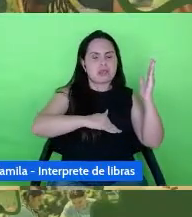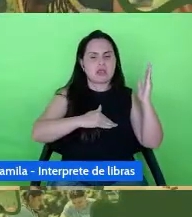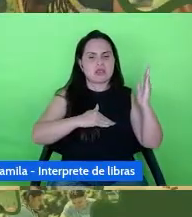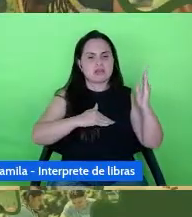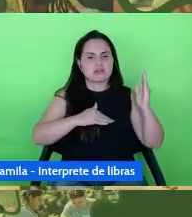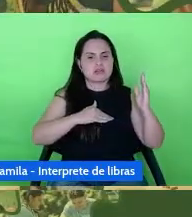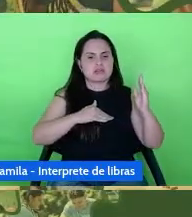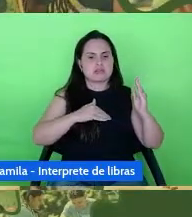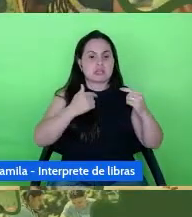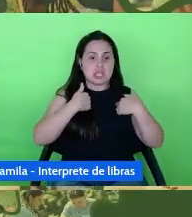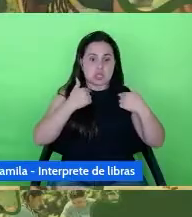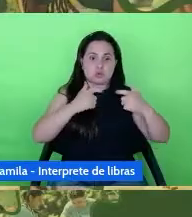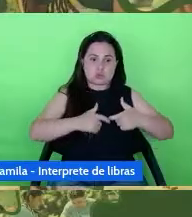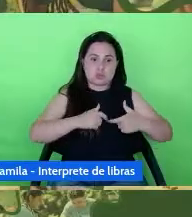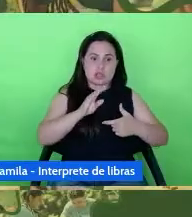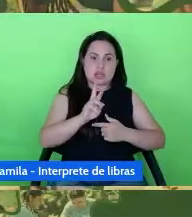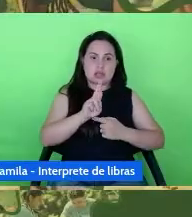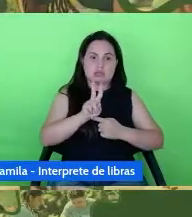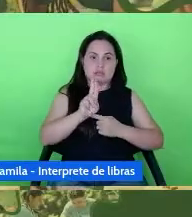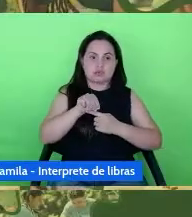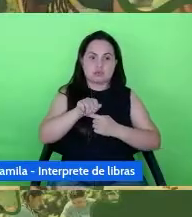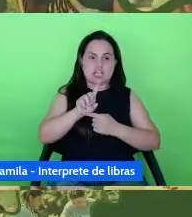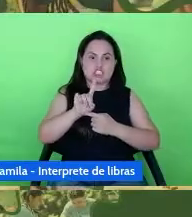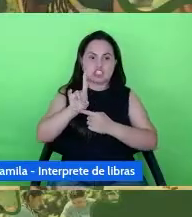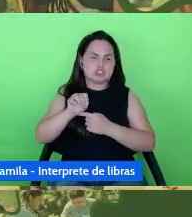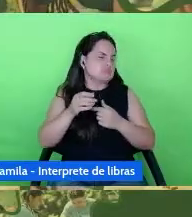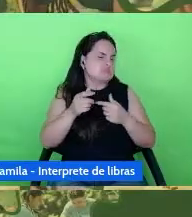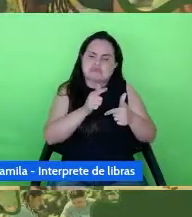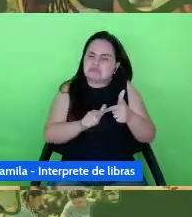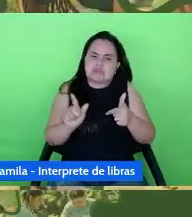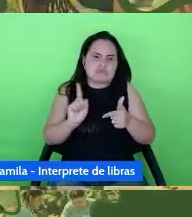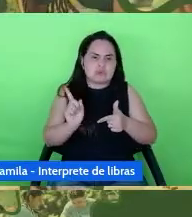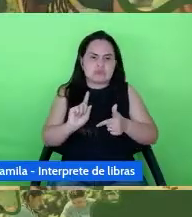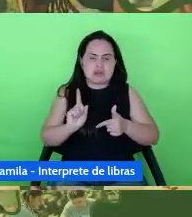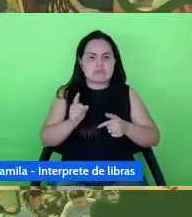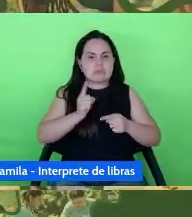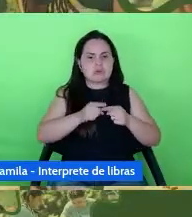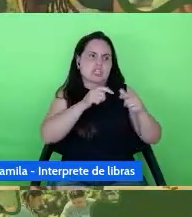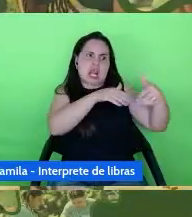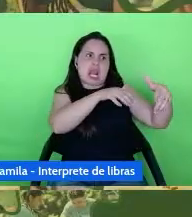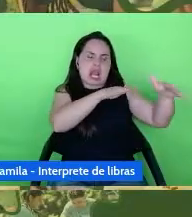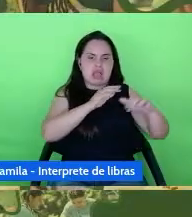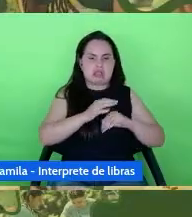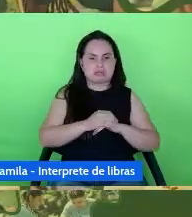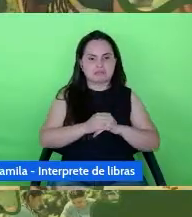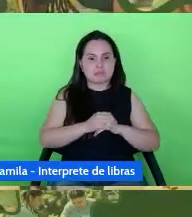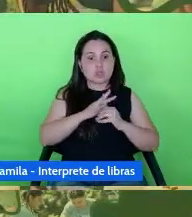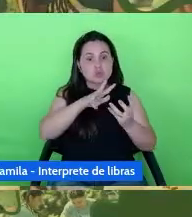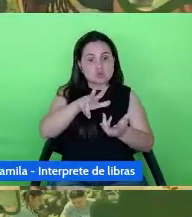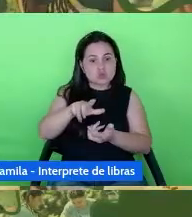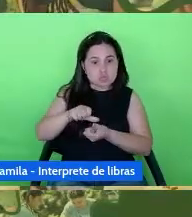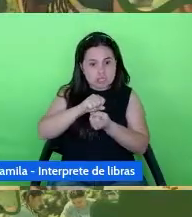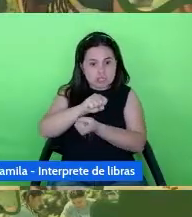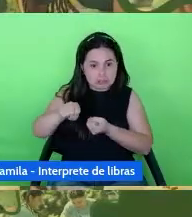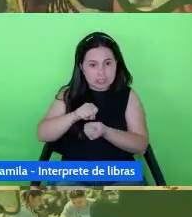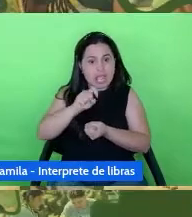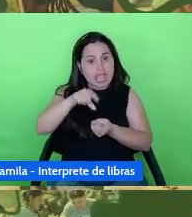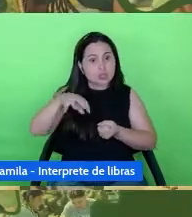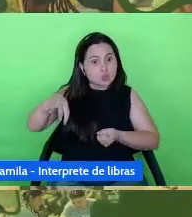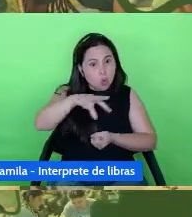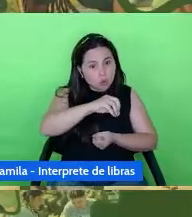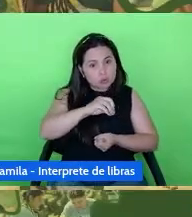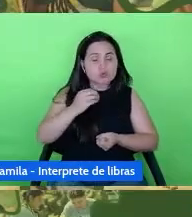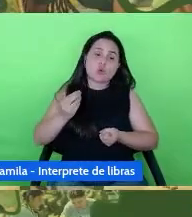sul de Brumadinho, tá, pessoal? Aí não tem problema, porque é com o povo lá. Sustentabilidade ou é de todo mundo ou é de ninguém,